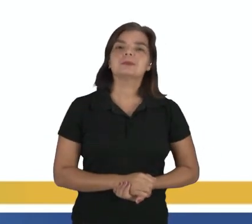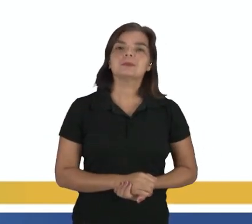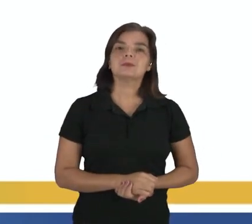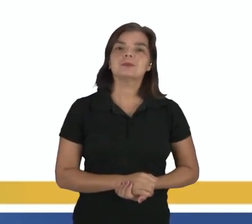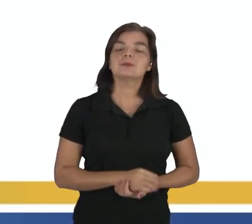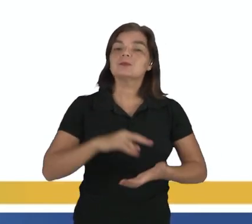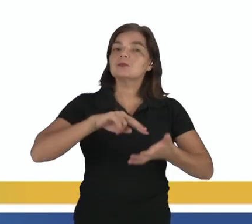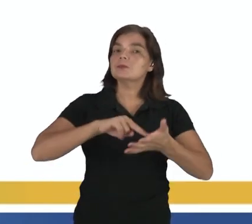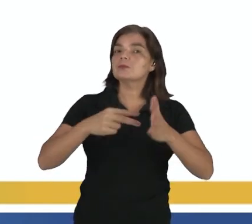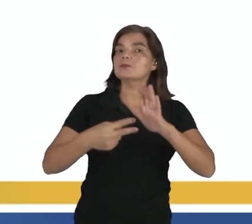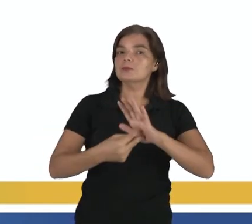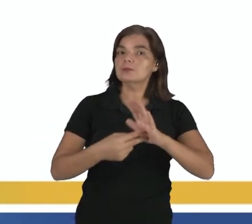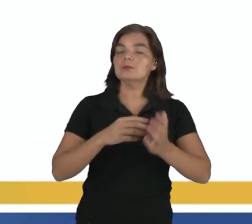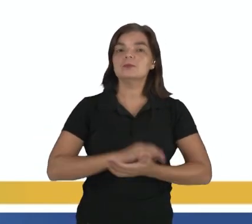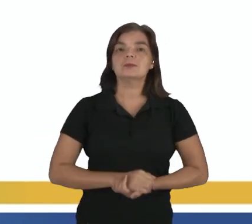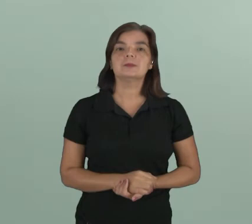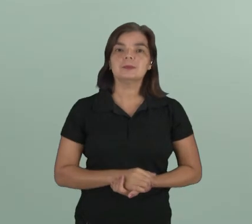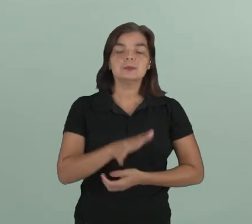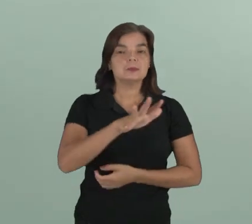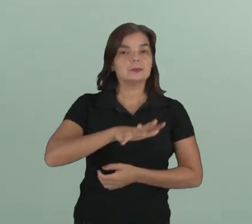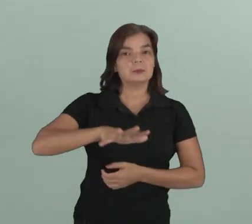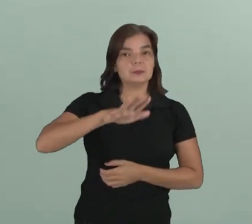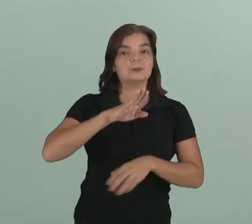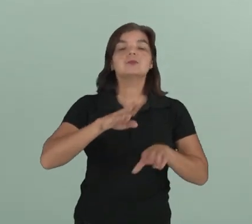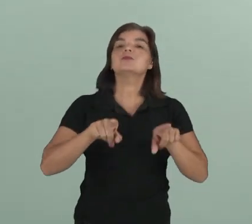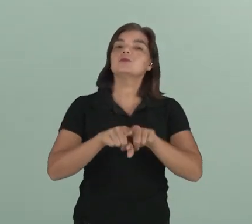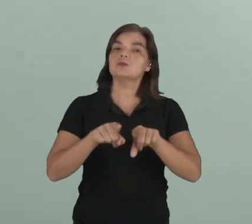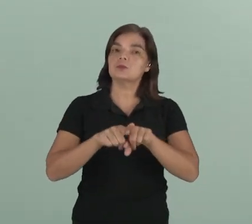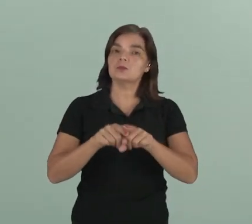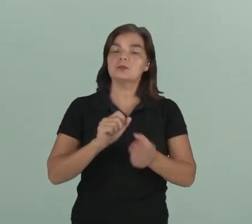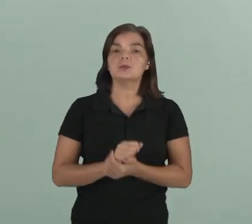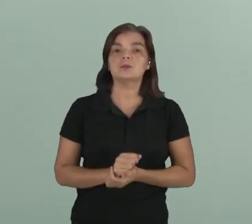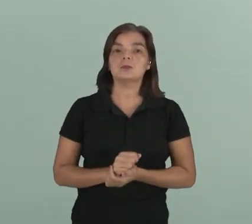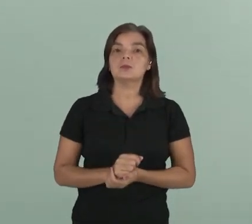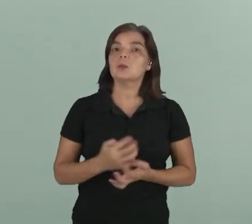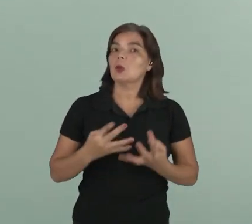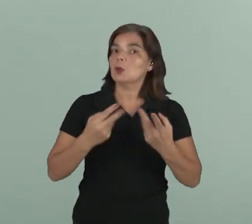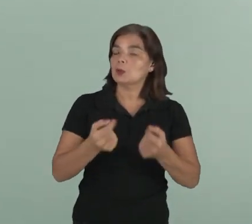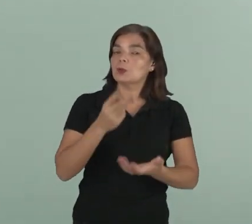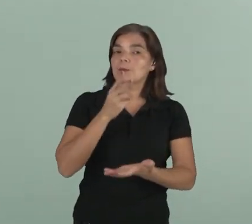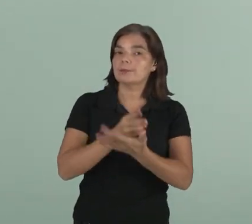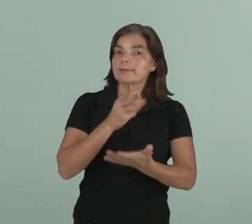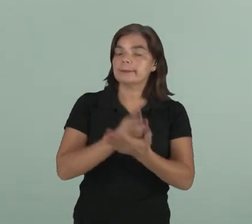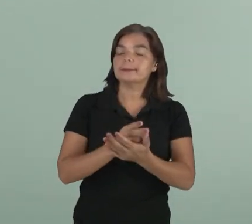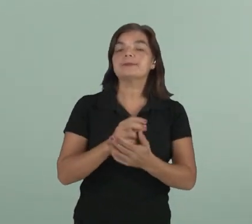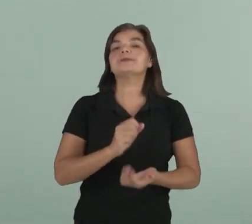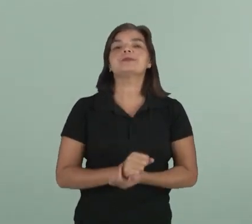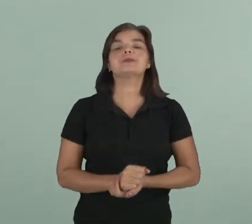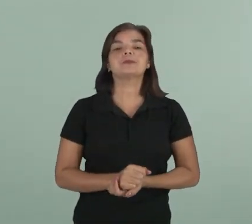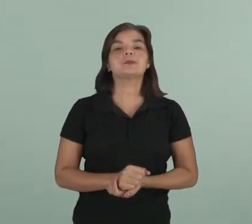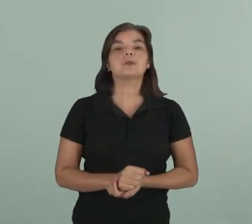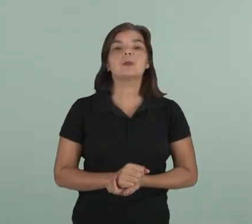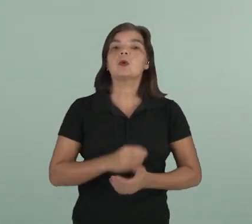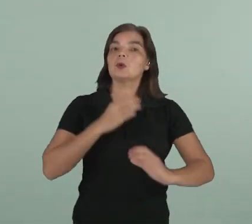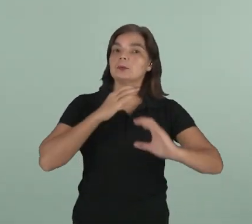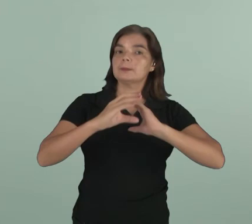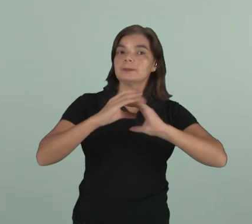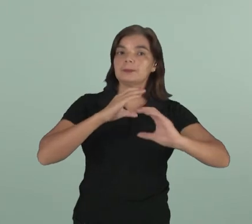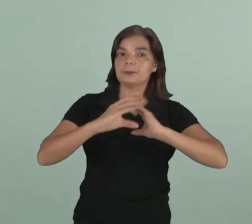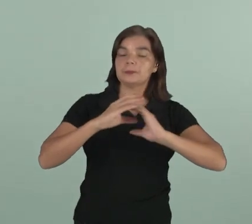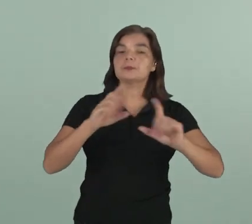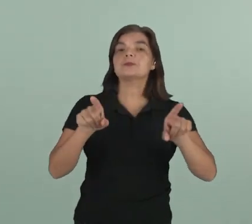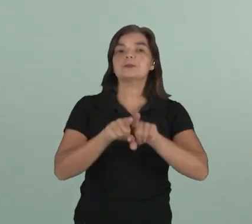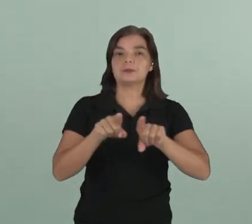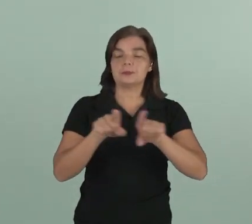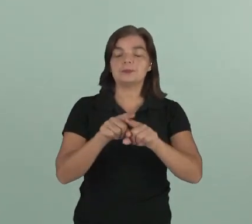bem. Ou seja, na maioria das vezes, ou em praticamente todas as vezes, os meios de